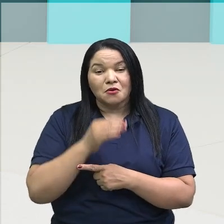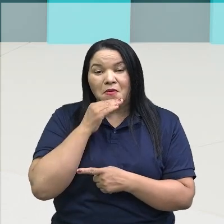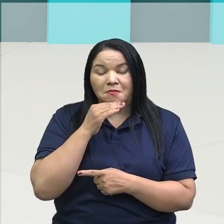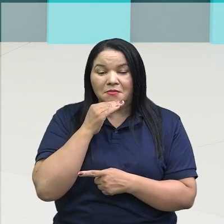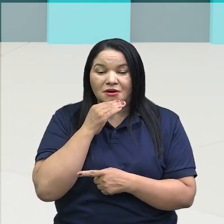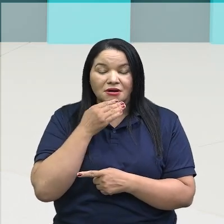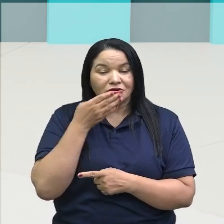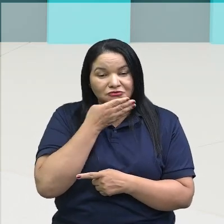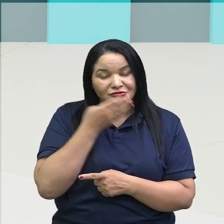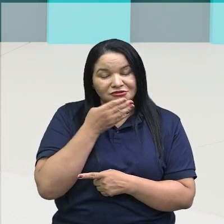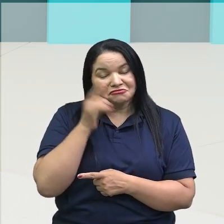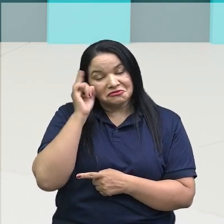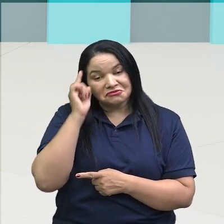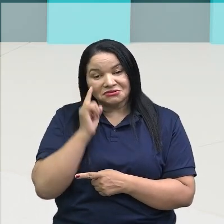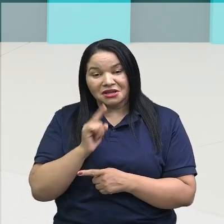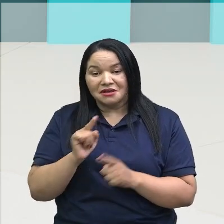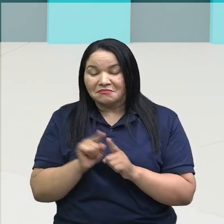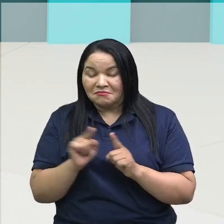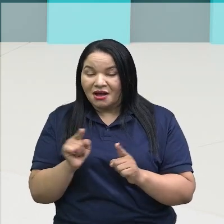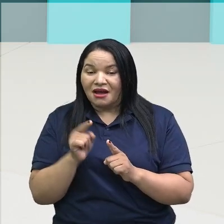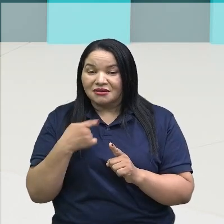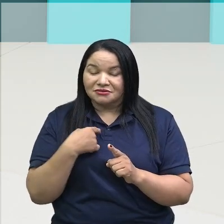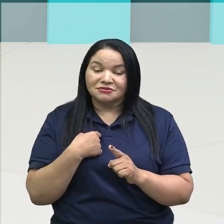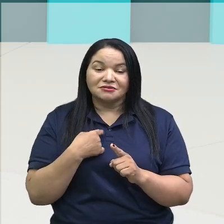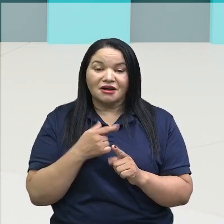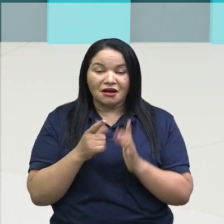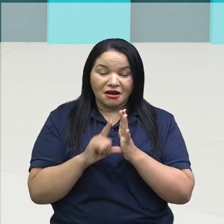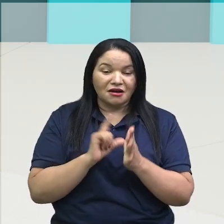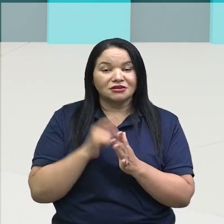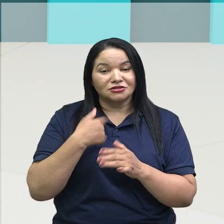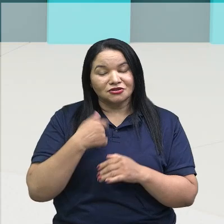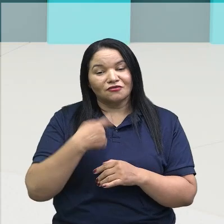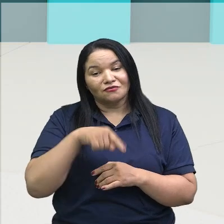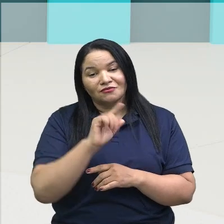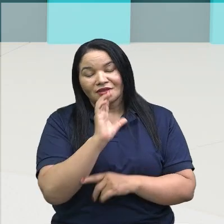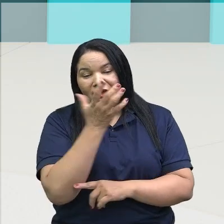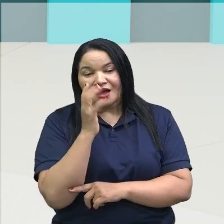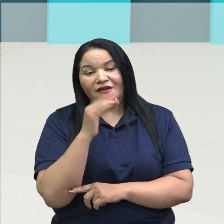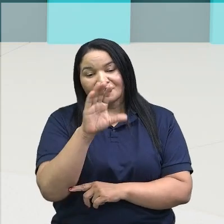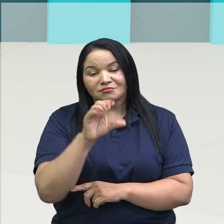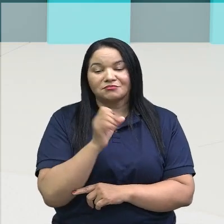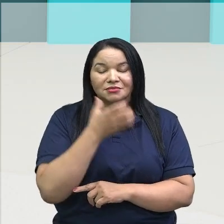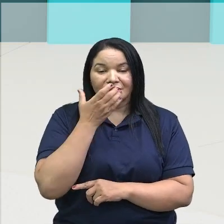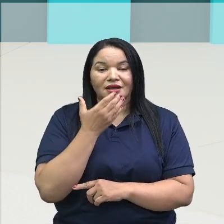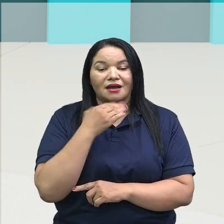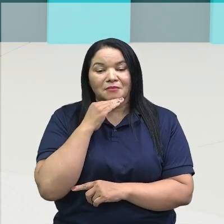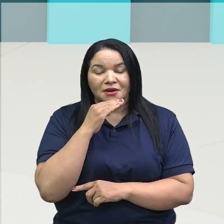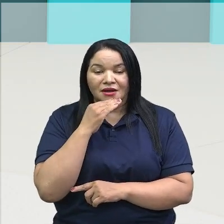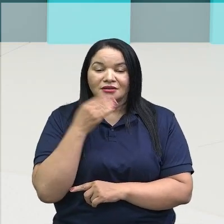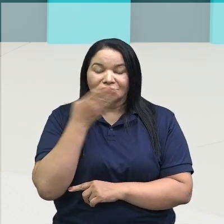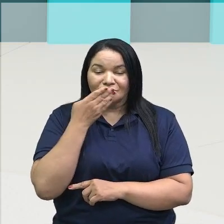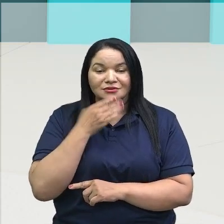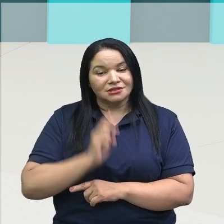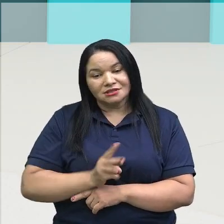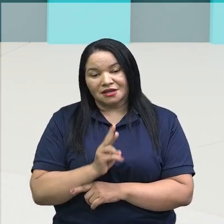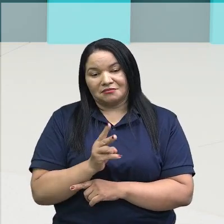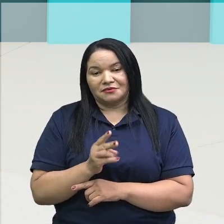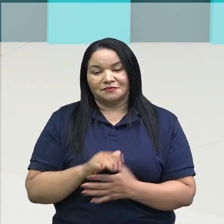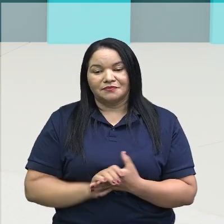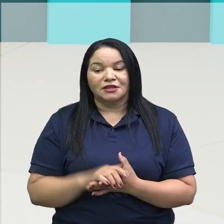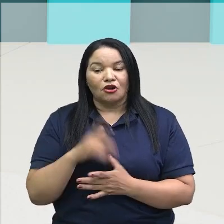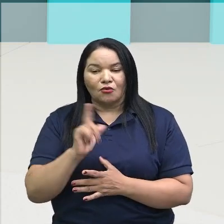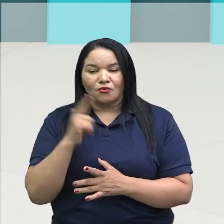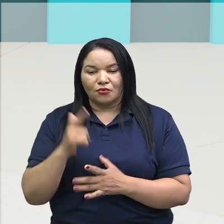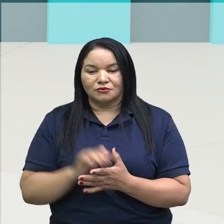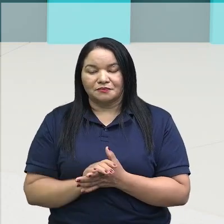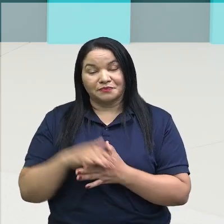Não sei, mas pela minha experiência, eu sei que naquela mangueira tem manga doce, então eu penso que sempre vai ter. Agora, o dedutivo,